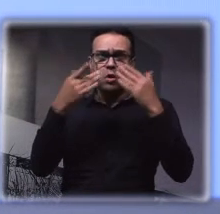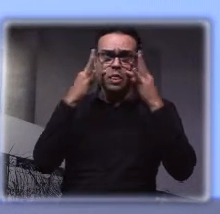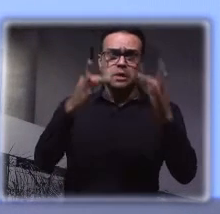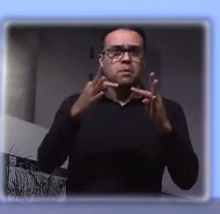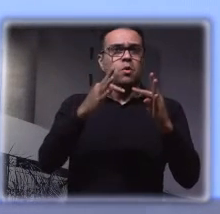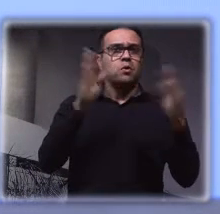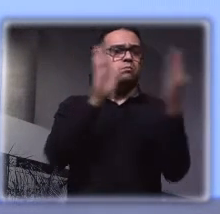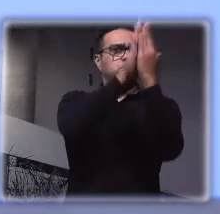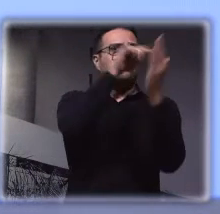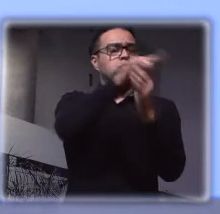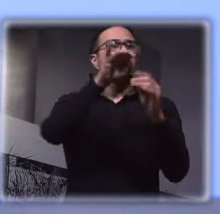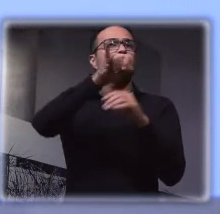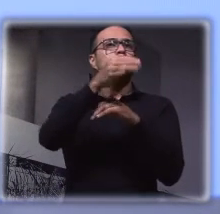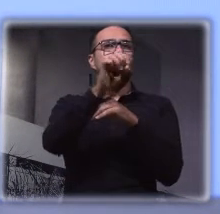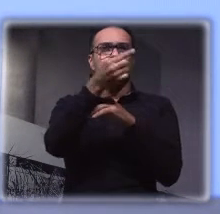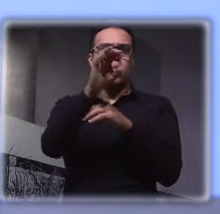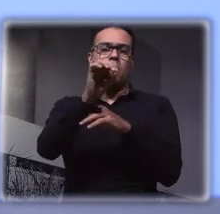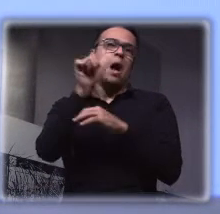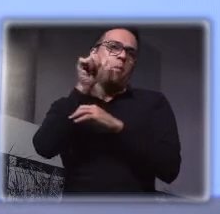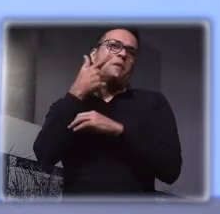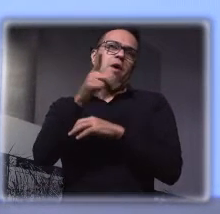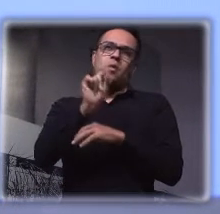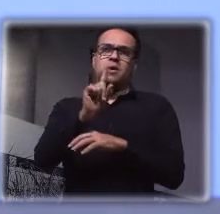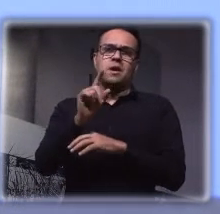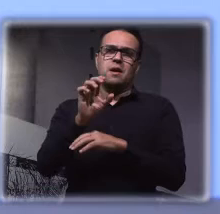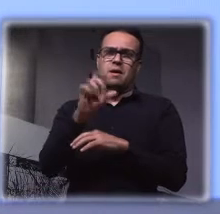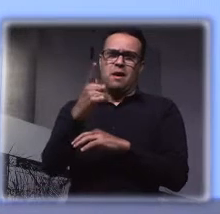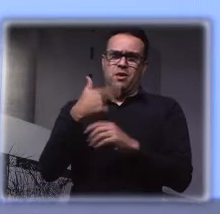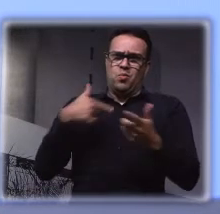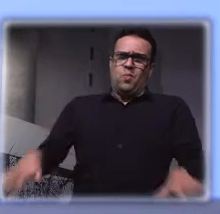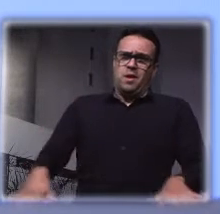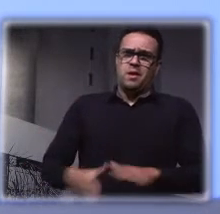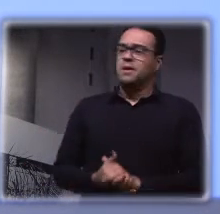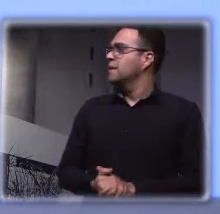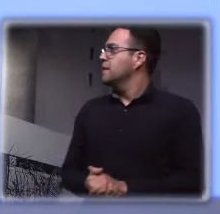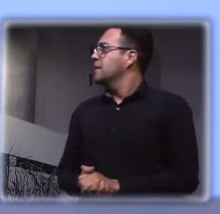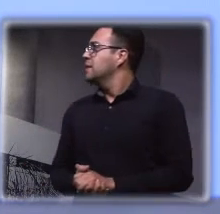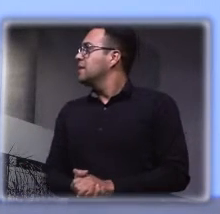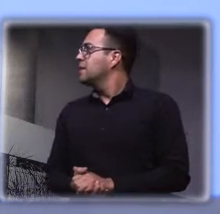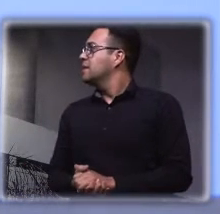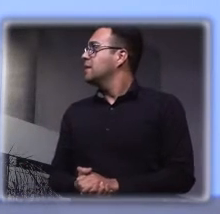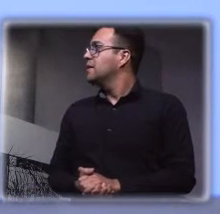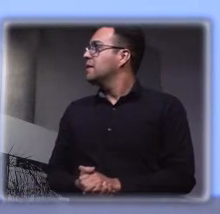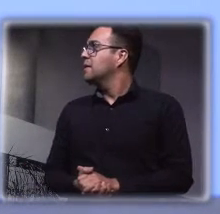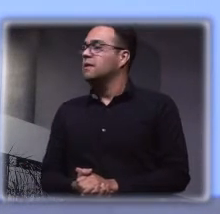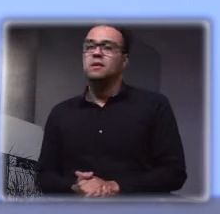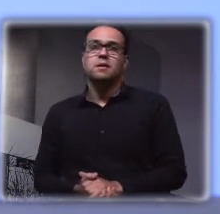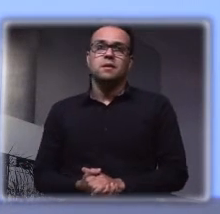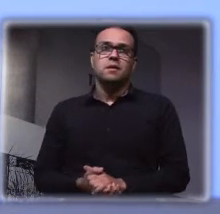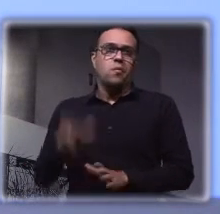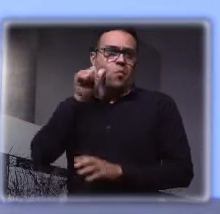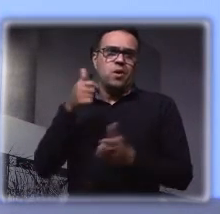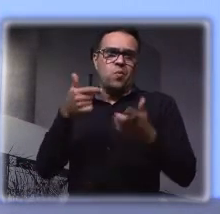João. E ela diz assim: é claro que não, né? Pelo amor de Deus.